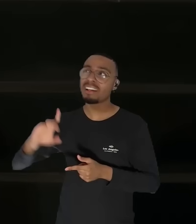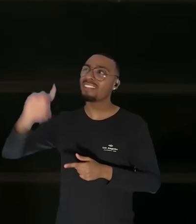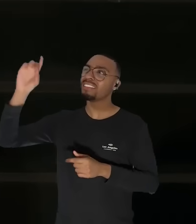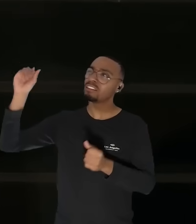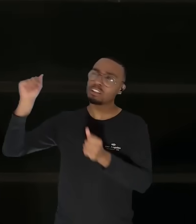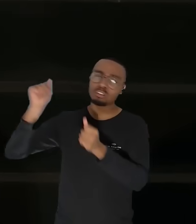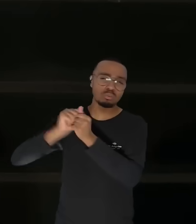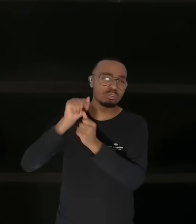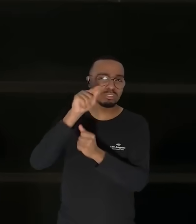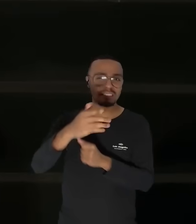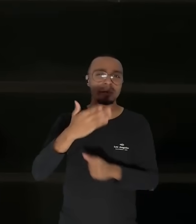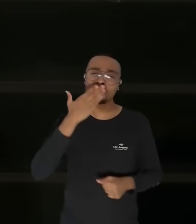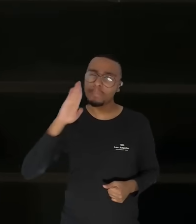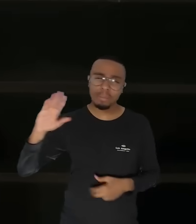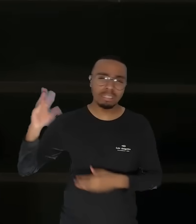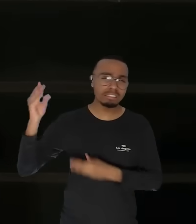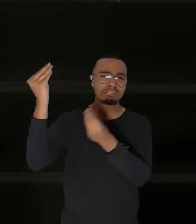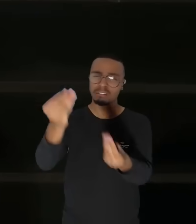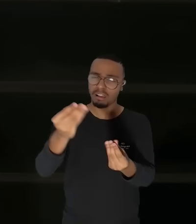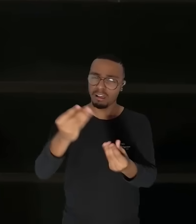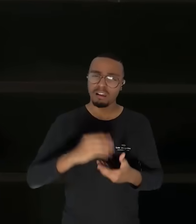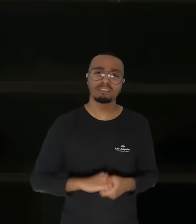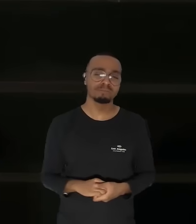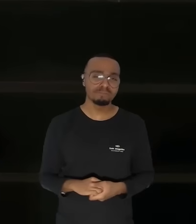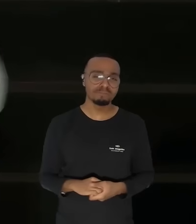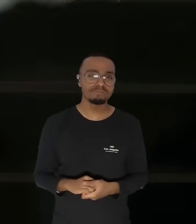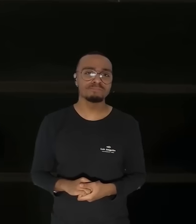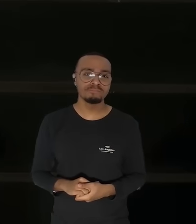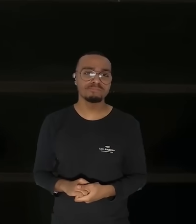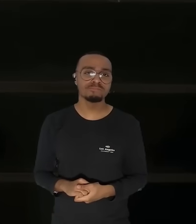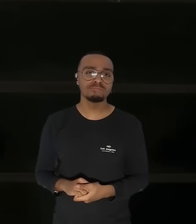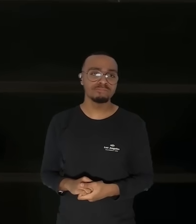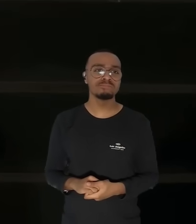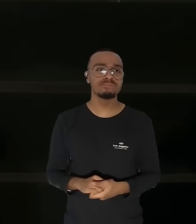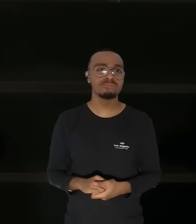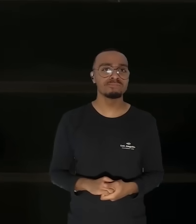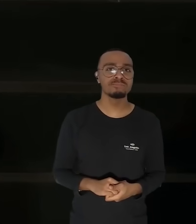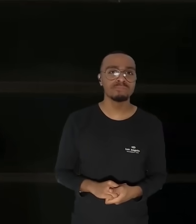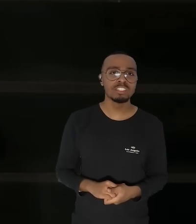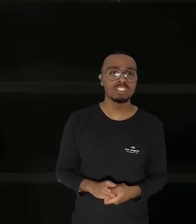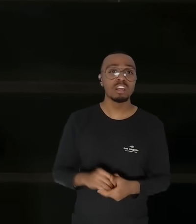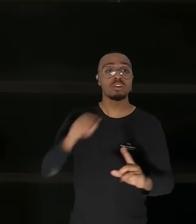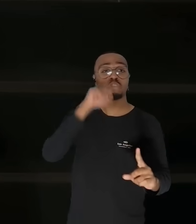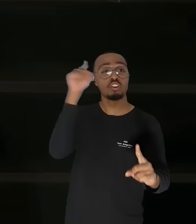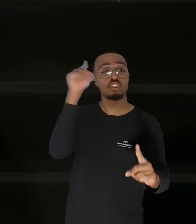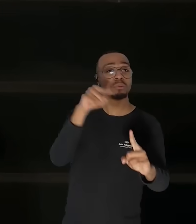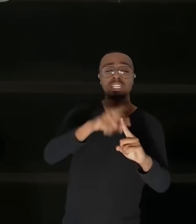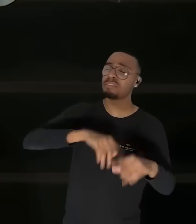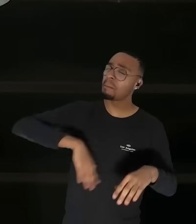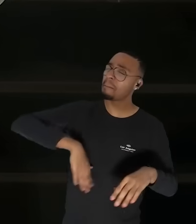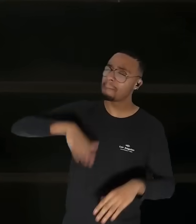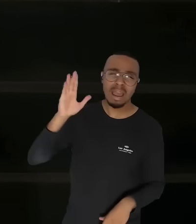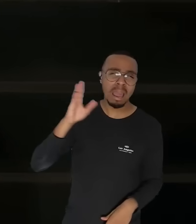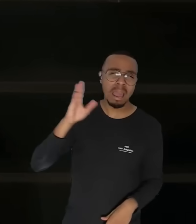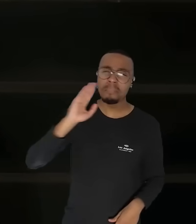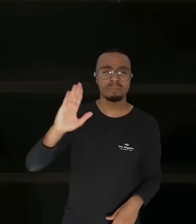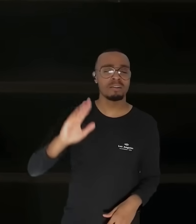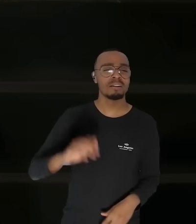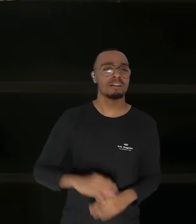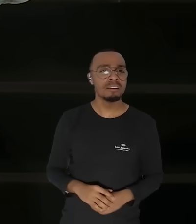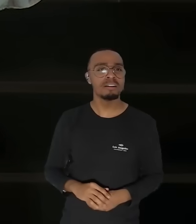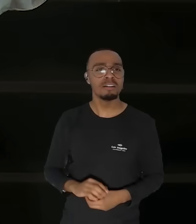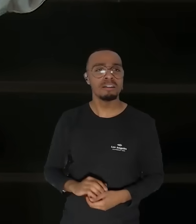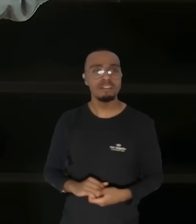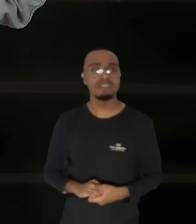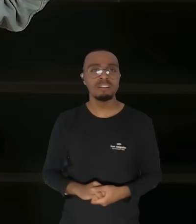sinal dela estar aí. Deus está te levando para algo maior. A outra praia vai te promover. Levanta as mãos para cá. Deus está te levando para uma